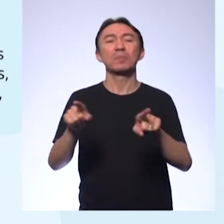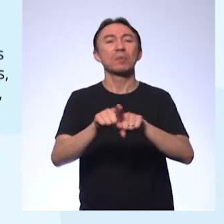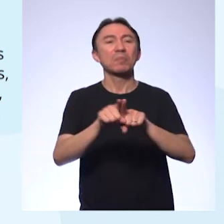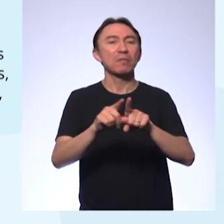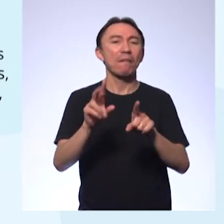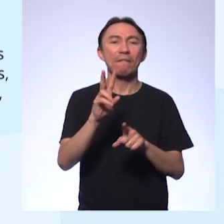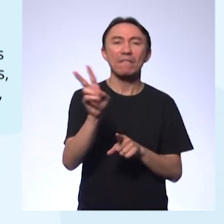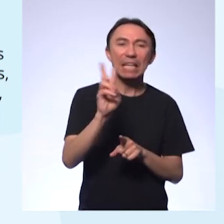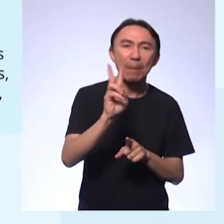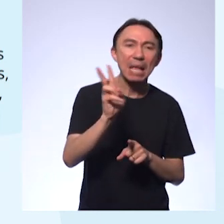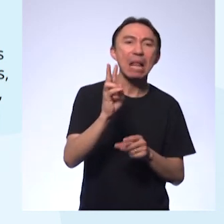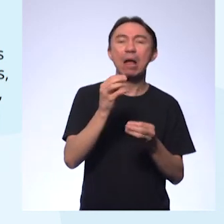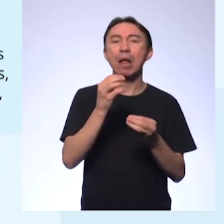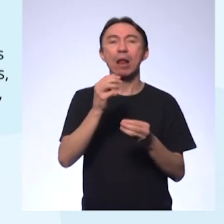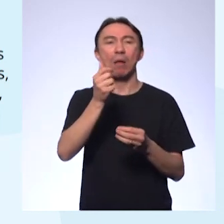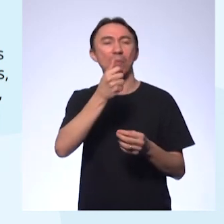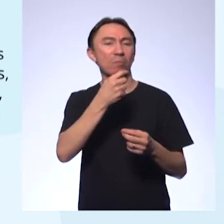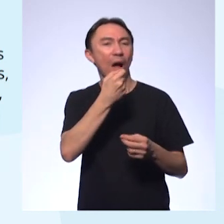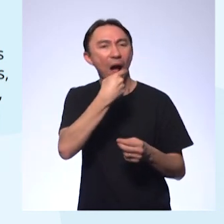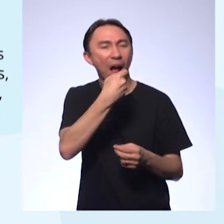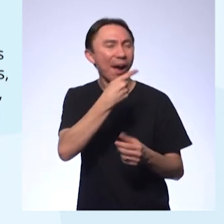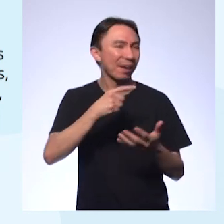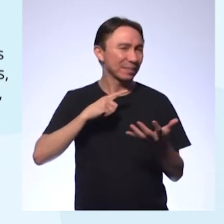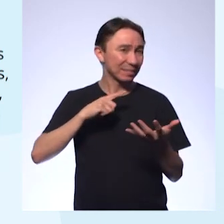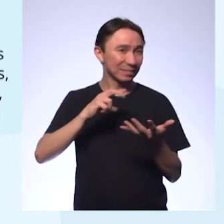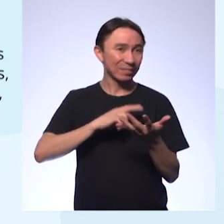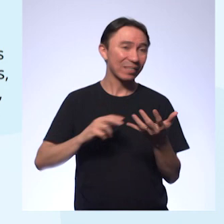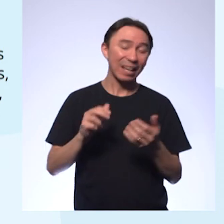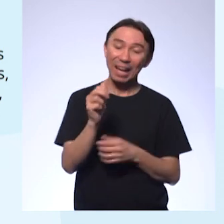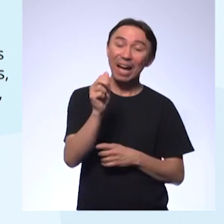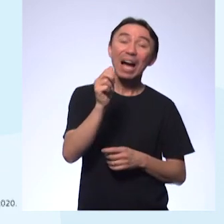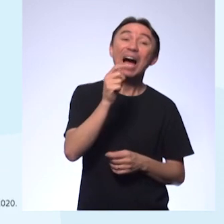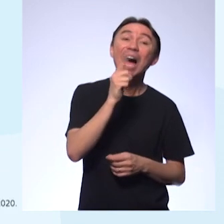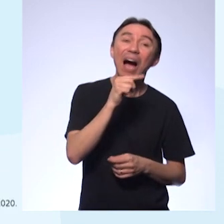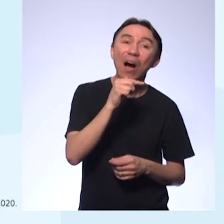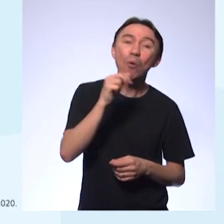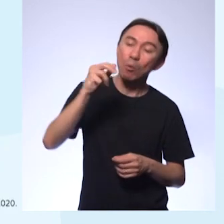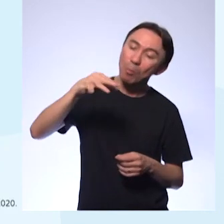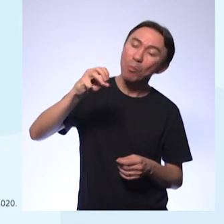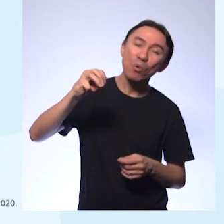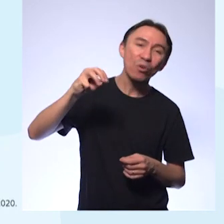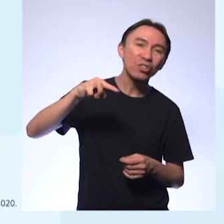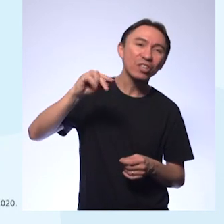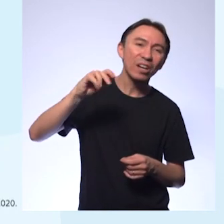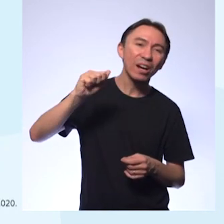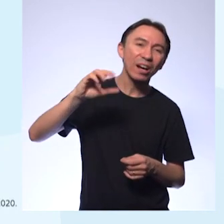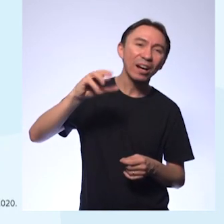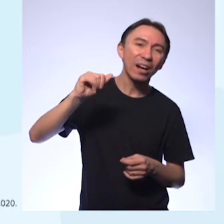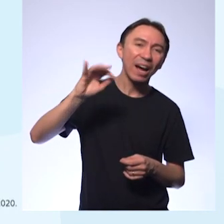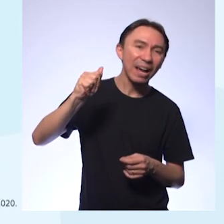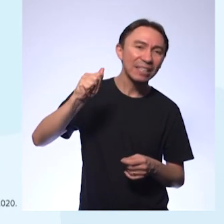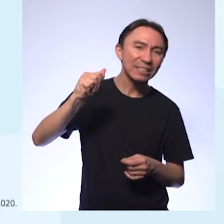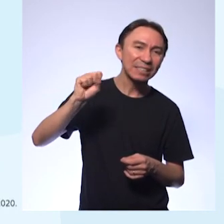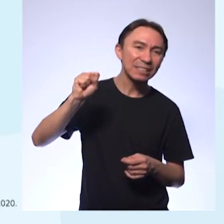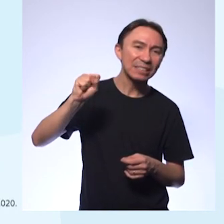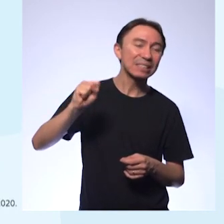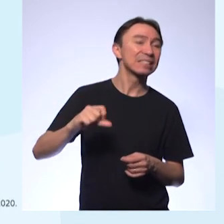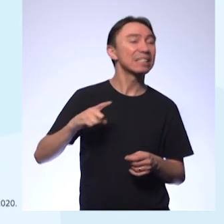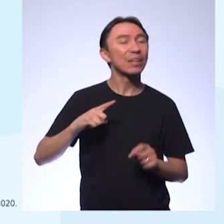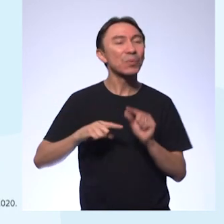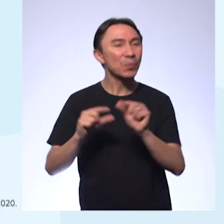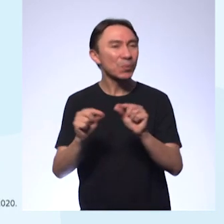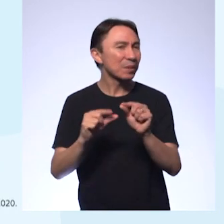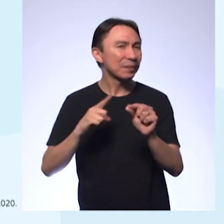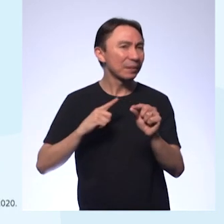outros, né? Perfume. E essas águas amoniacais, nós temos uma das composições que